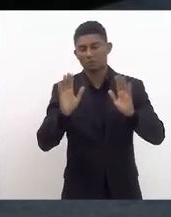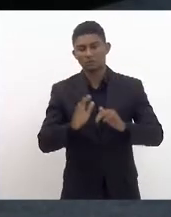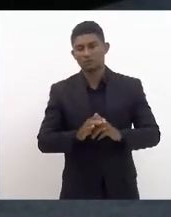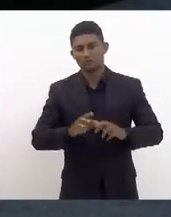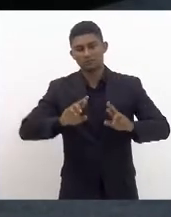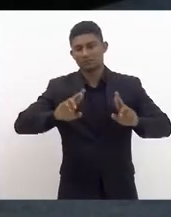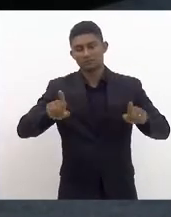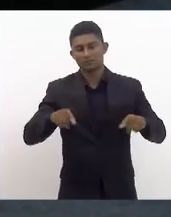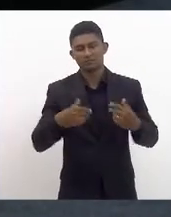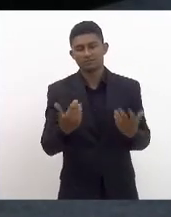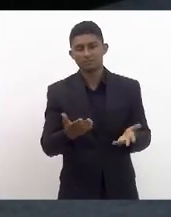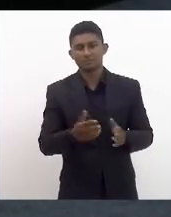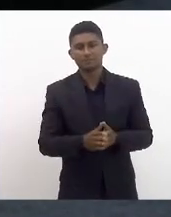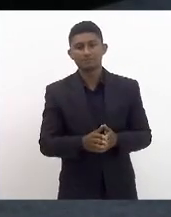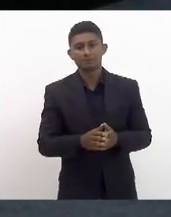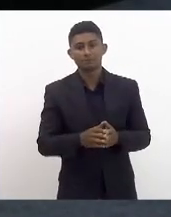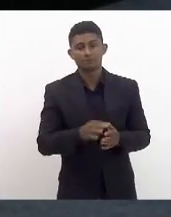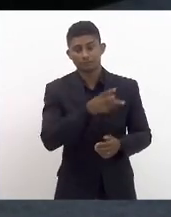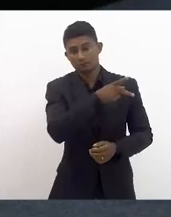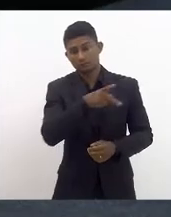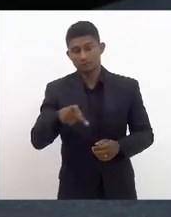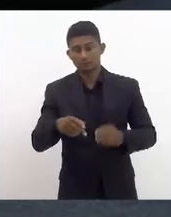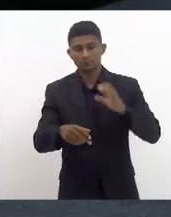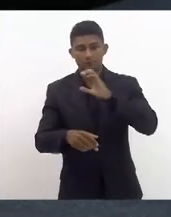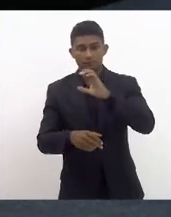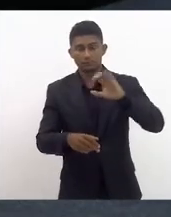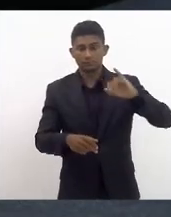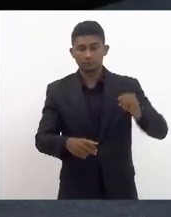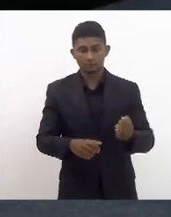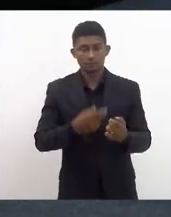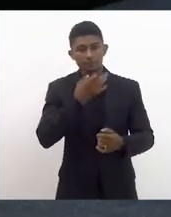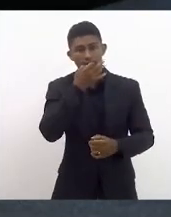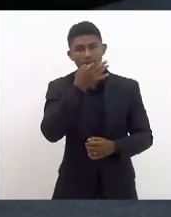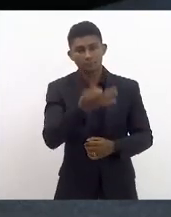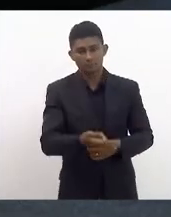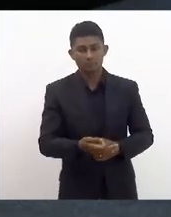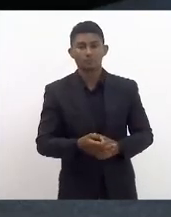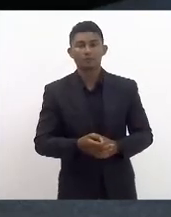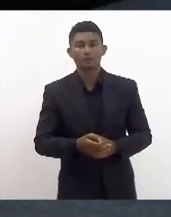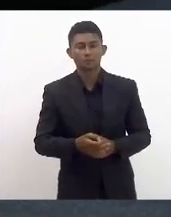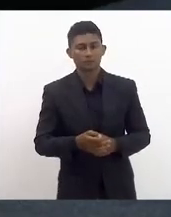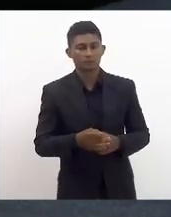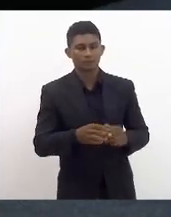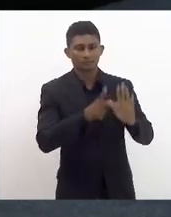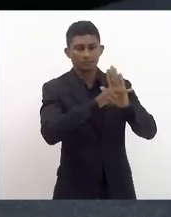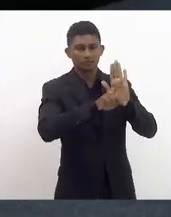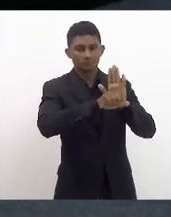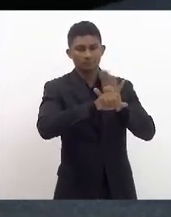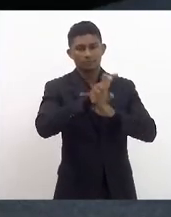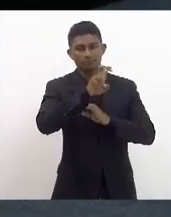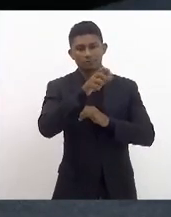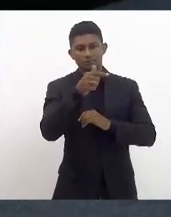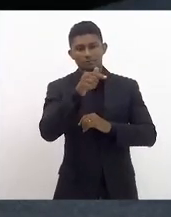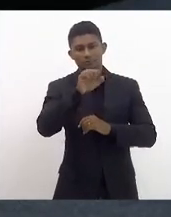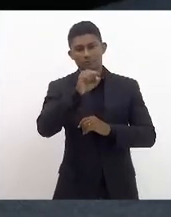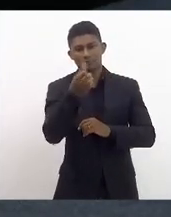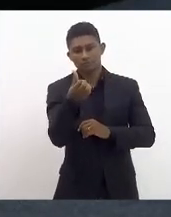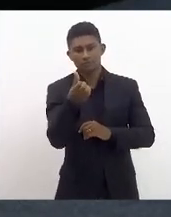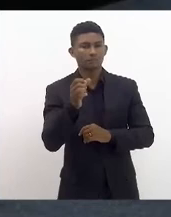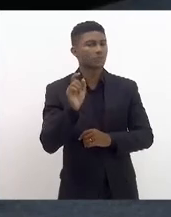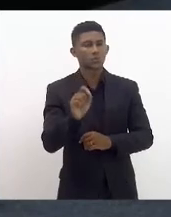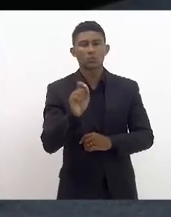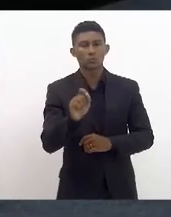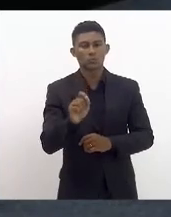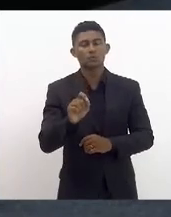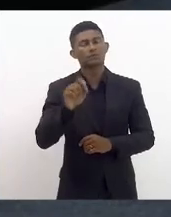do presidente da CCJ, no projeto de vossa autoria, o 5786, que institui